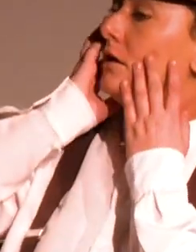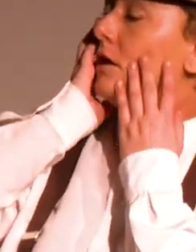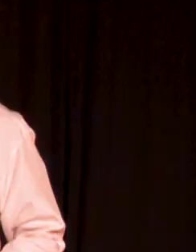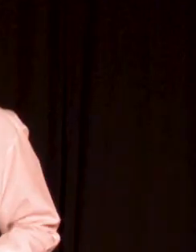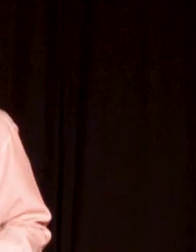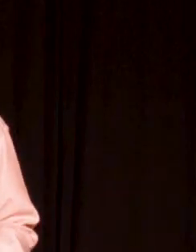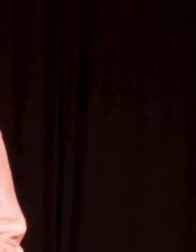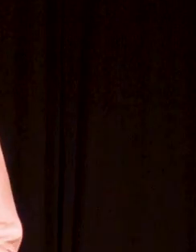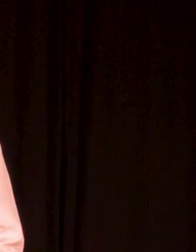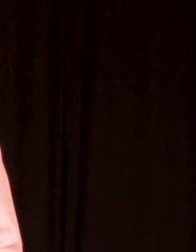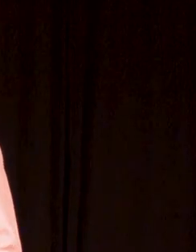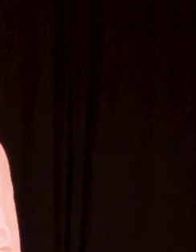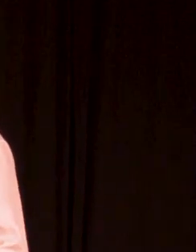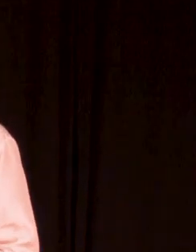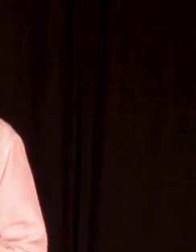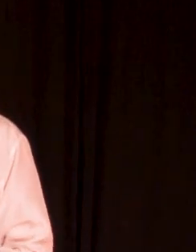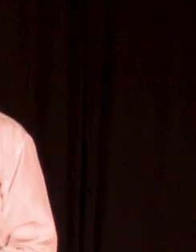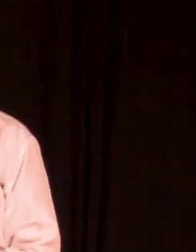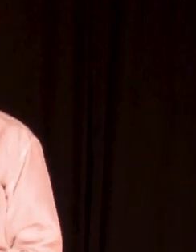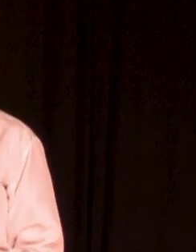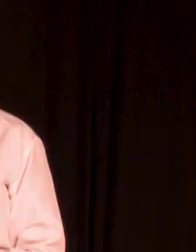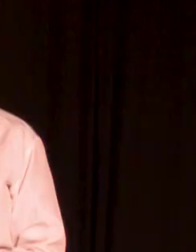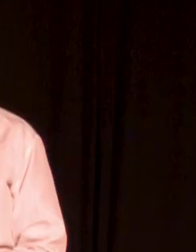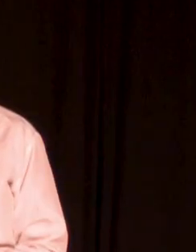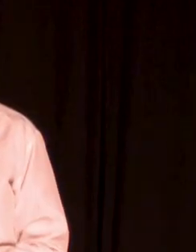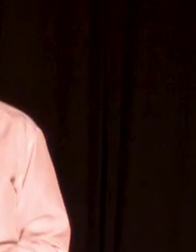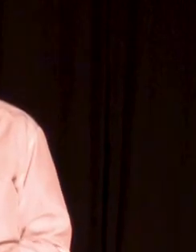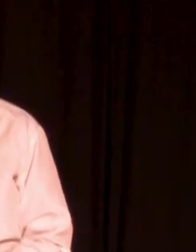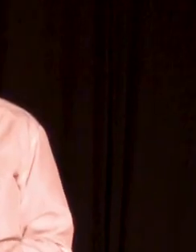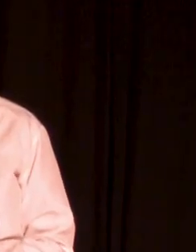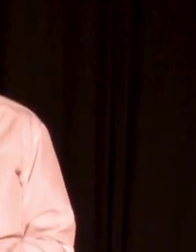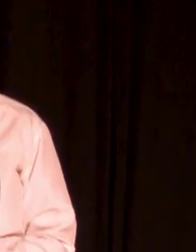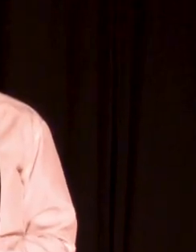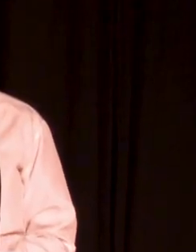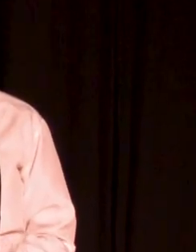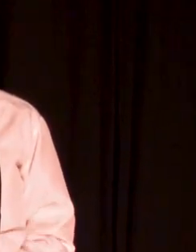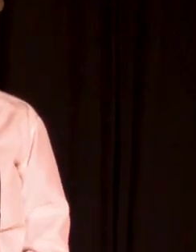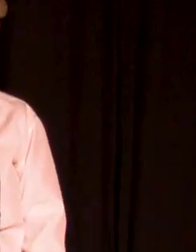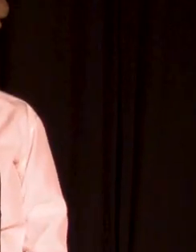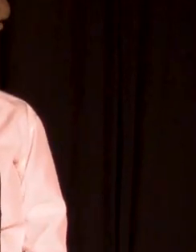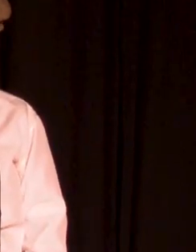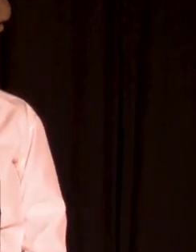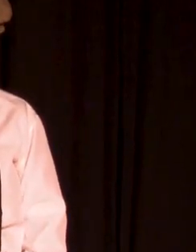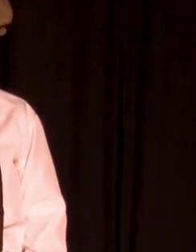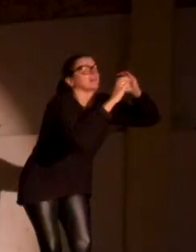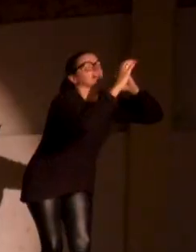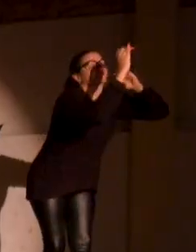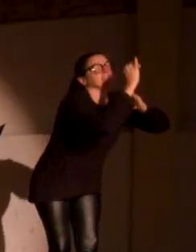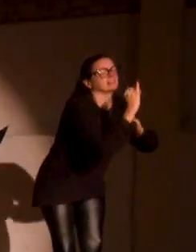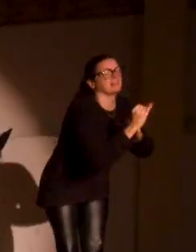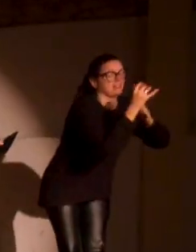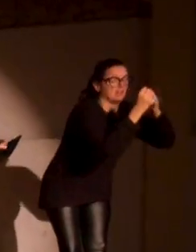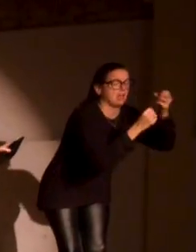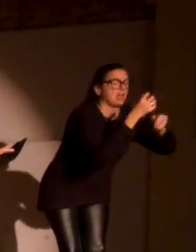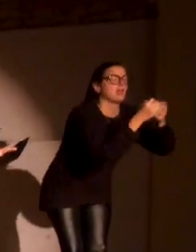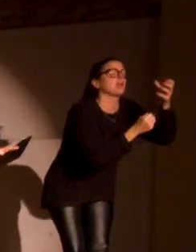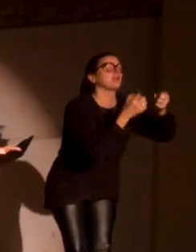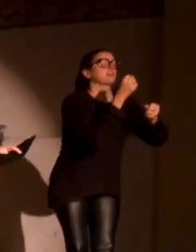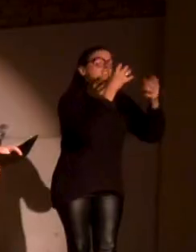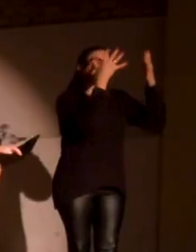falar italiano no Brasil durante a Segunda Guerra Mundial, sob o Estado Novo de Getúlio Vargas, como parte de uma